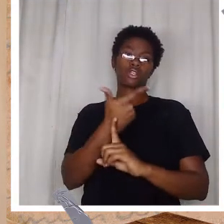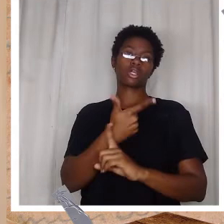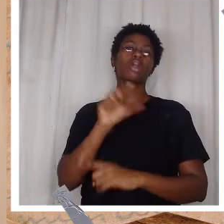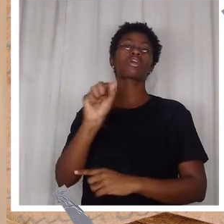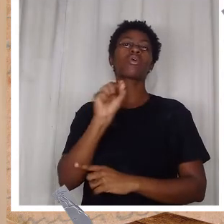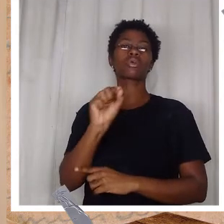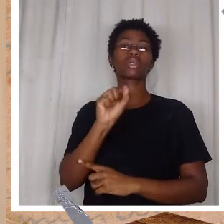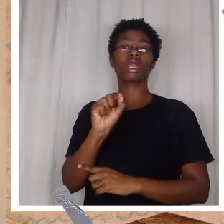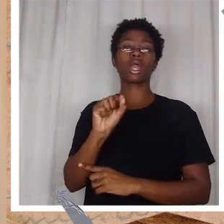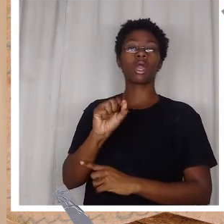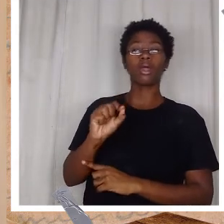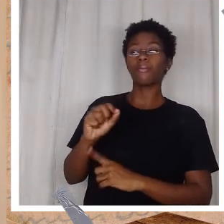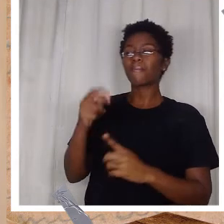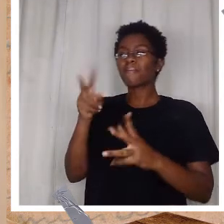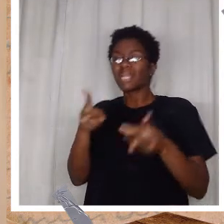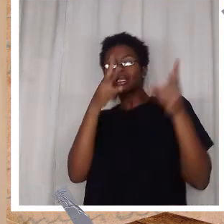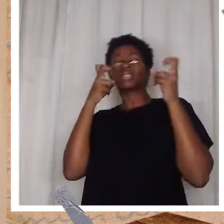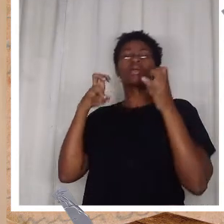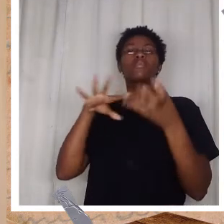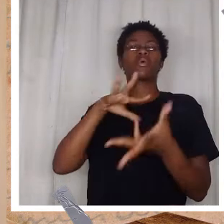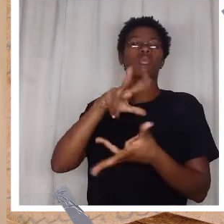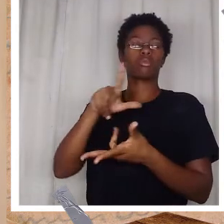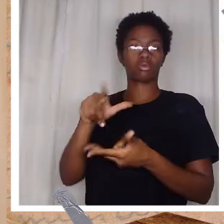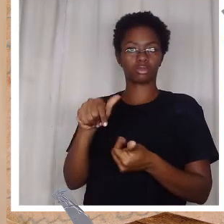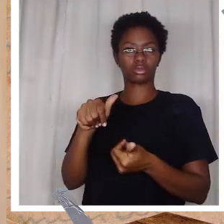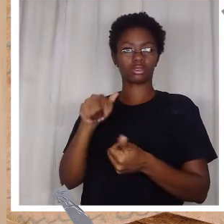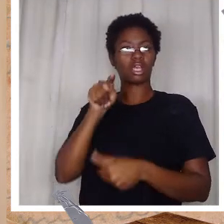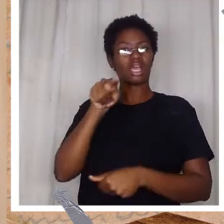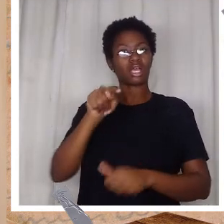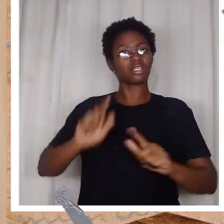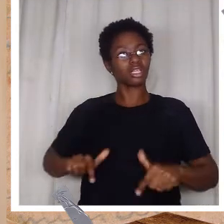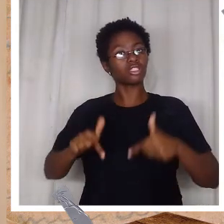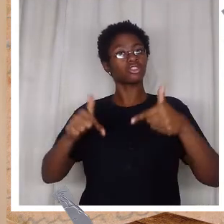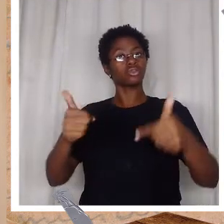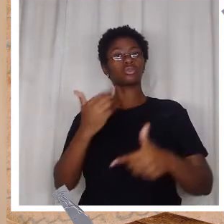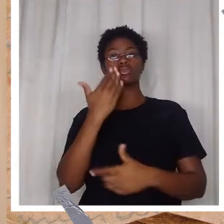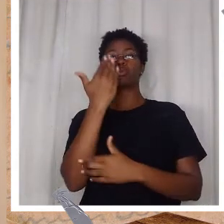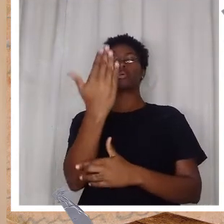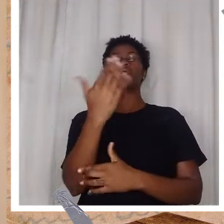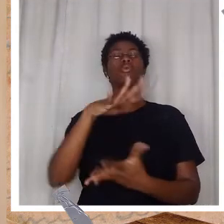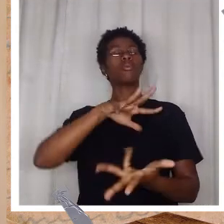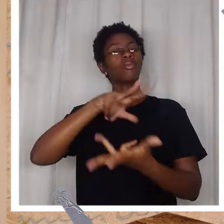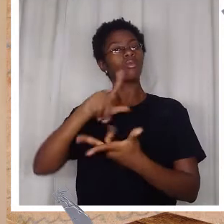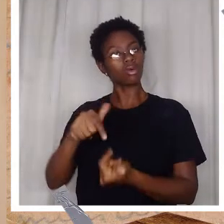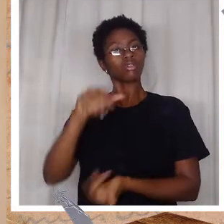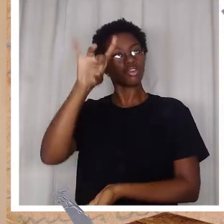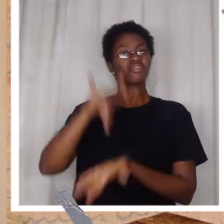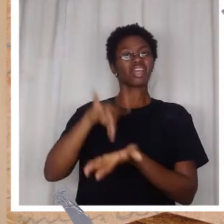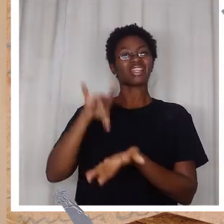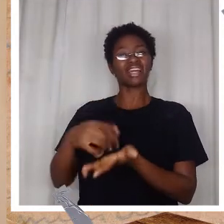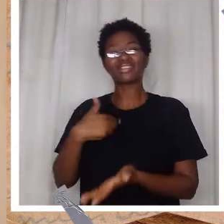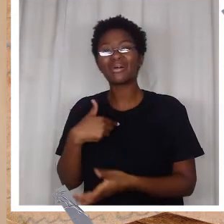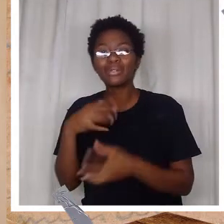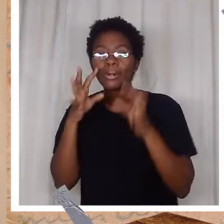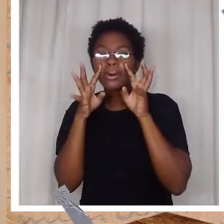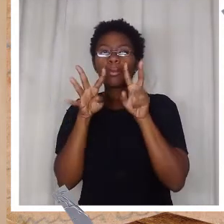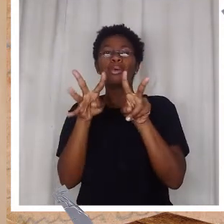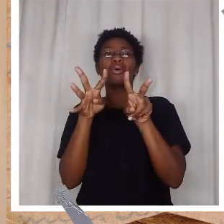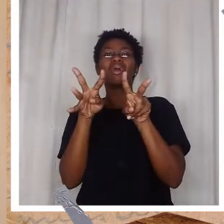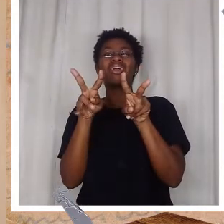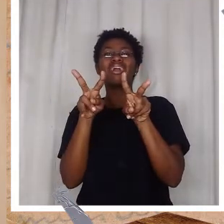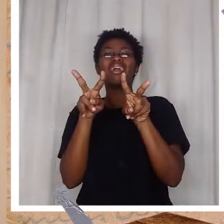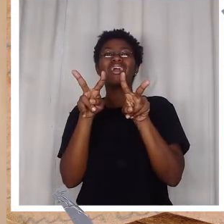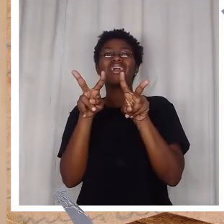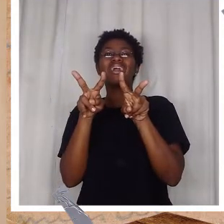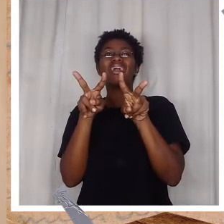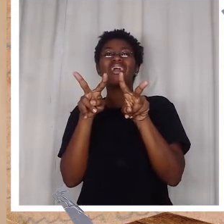uma maneira de interpretar o mundo. Essa atitude perante o mundo é que, na verdade, me cativou em Carolina e que ela serve para